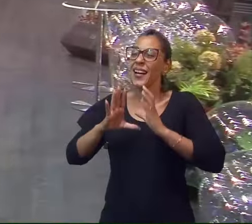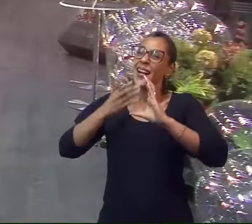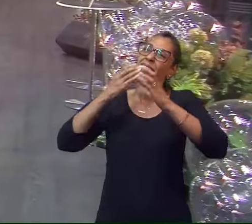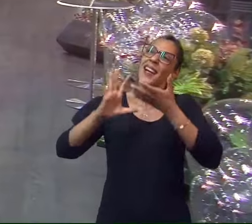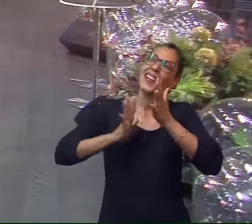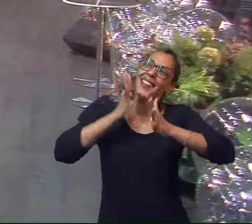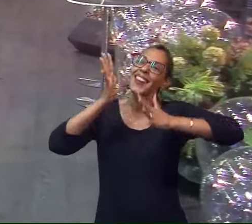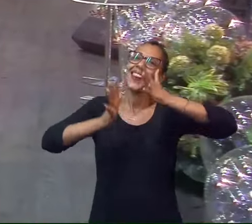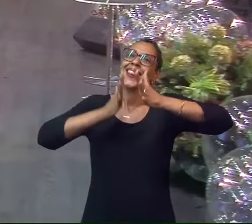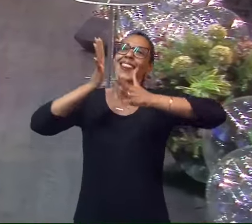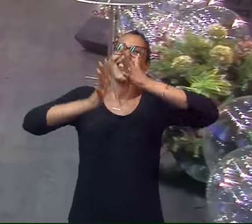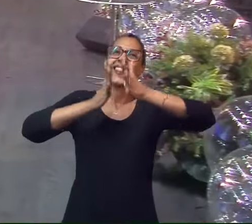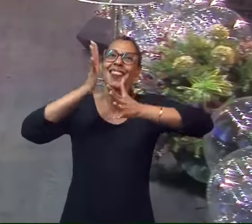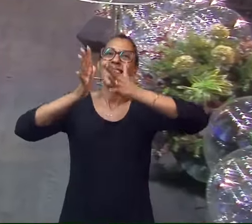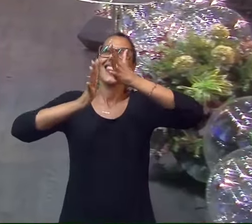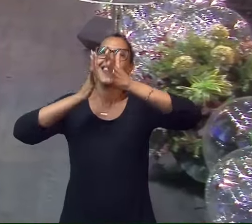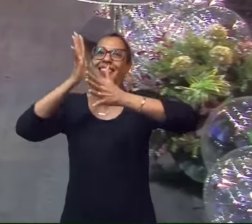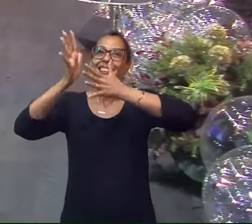Senhor